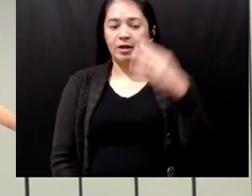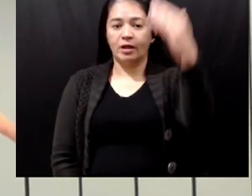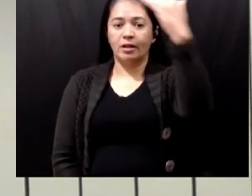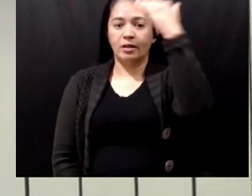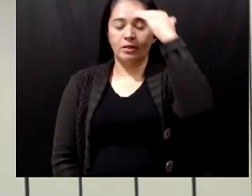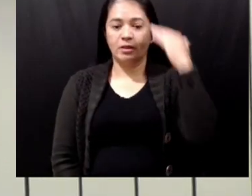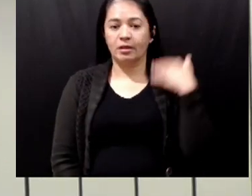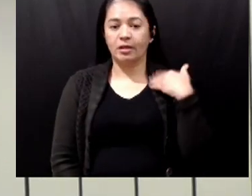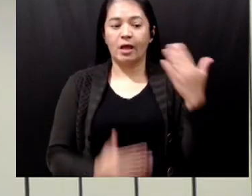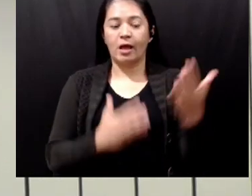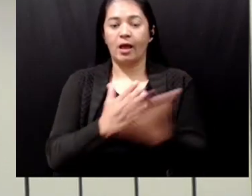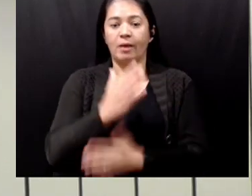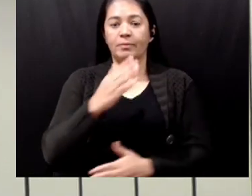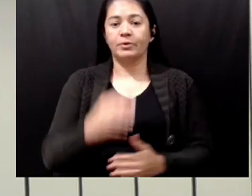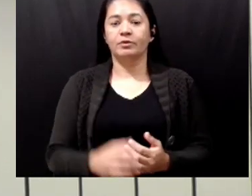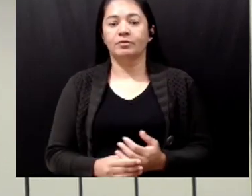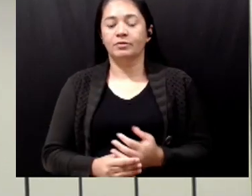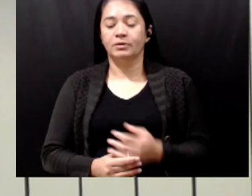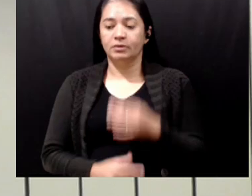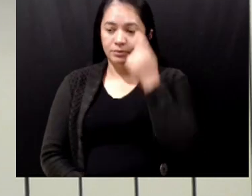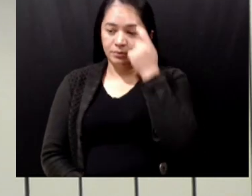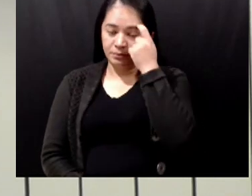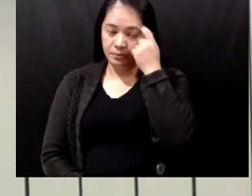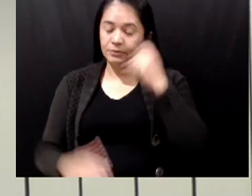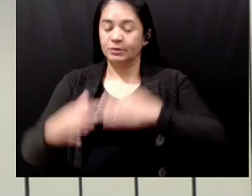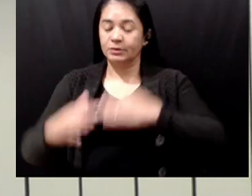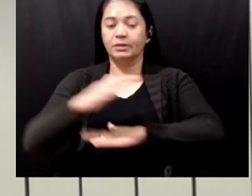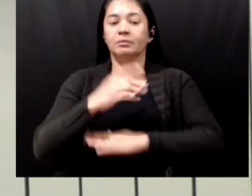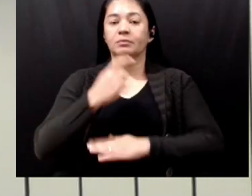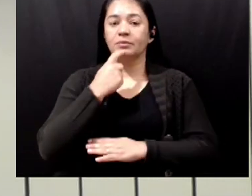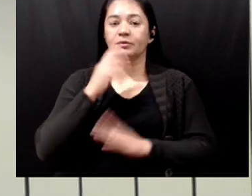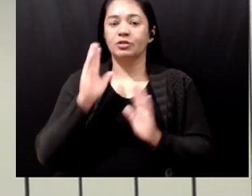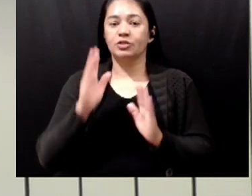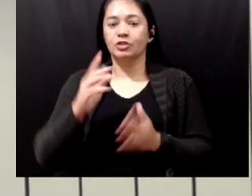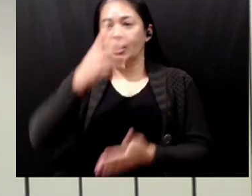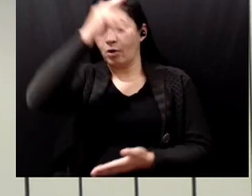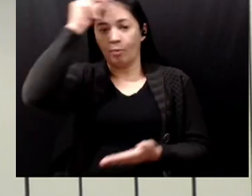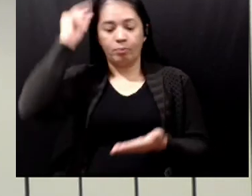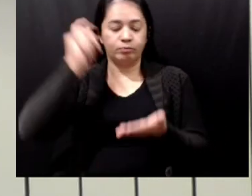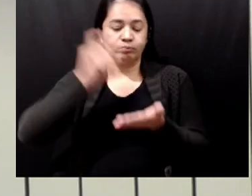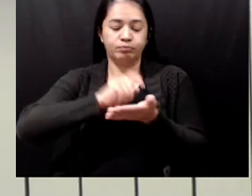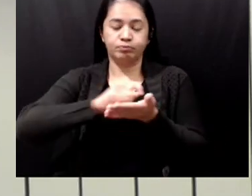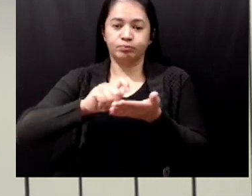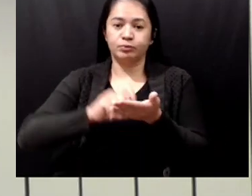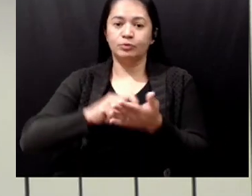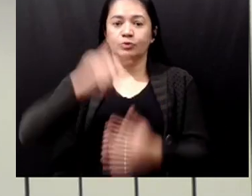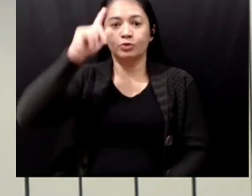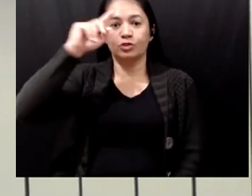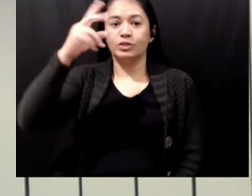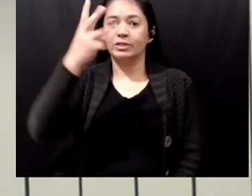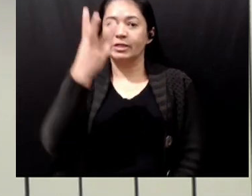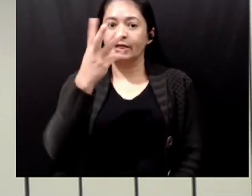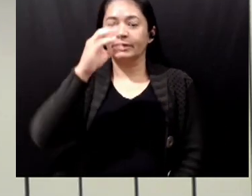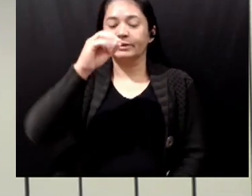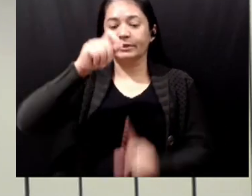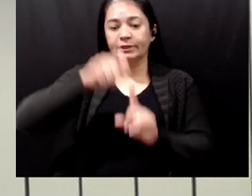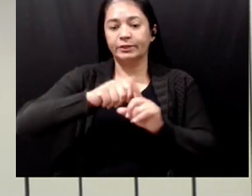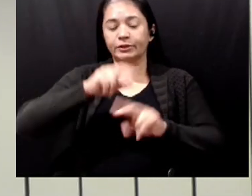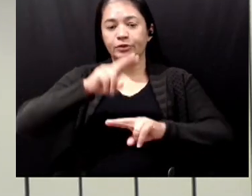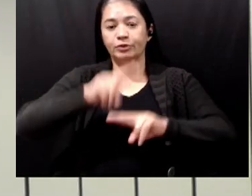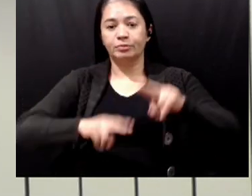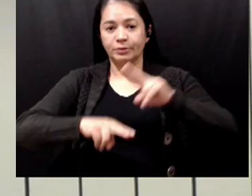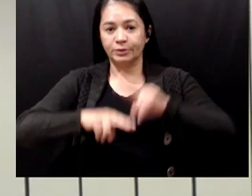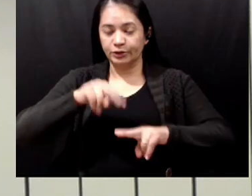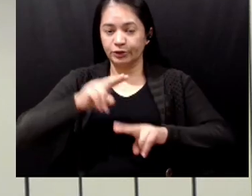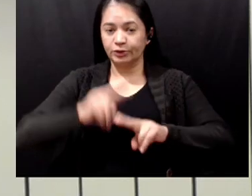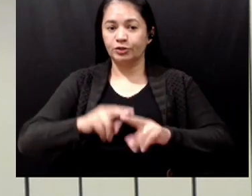Câmara Municipal, foi sancionado pelo prefeito no dia 30 de junho, publicado no Diário Oficial do Município no dia